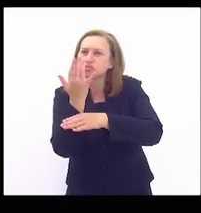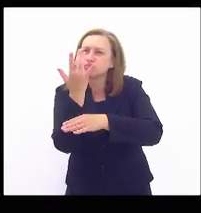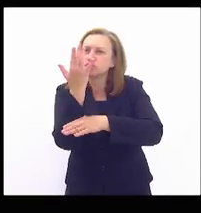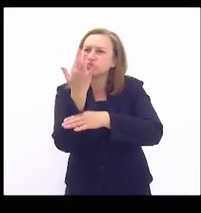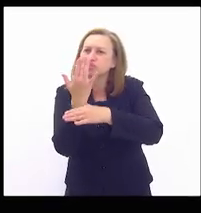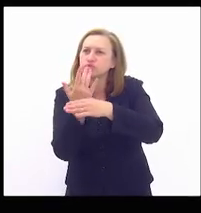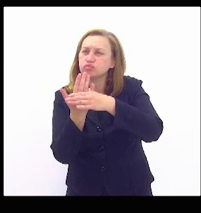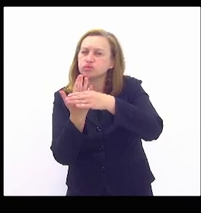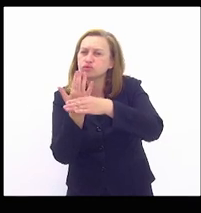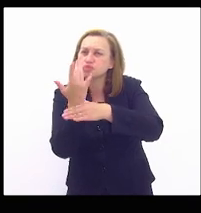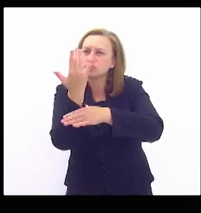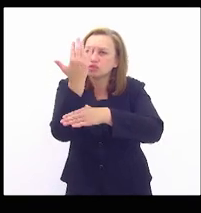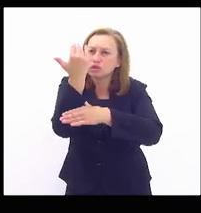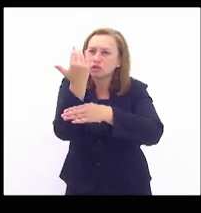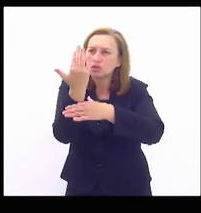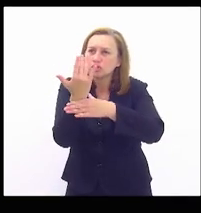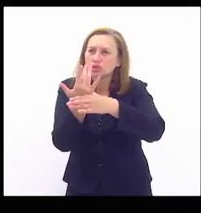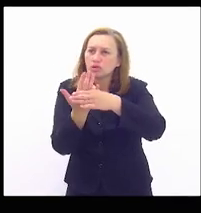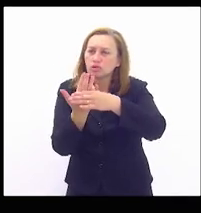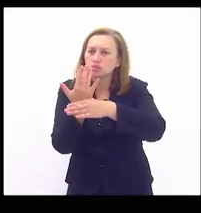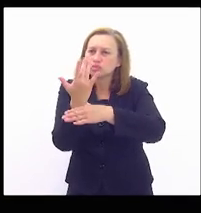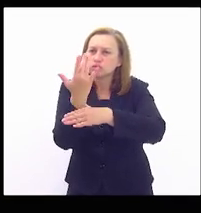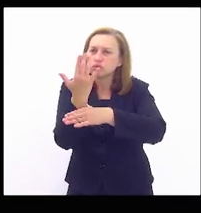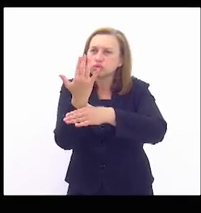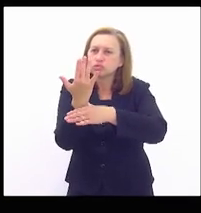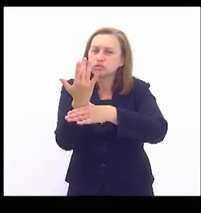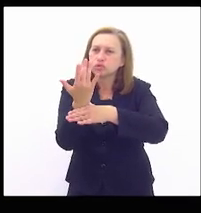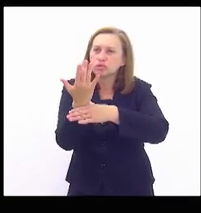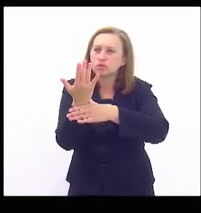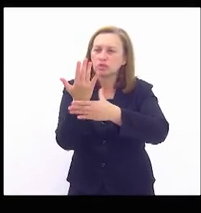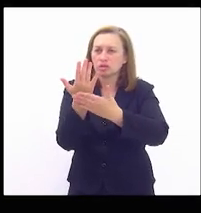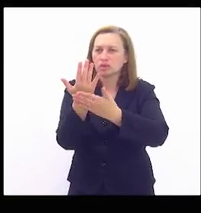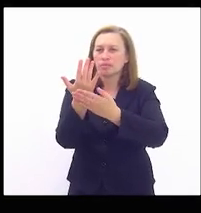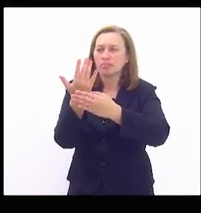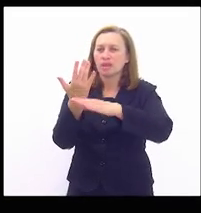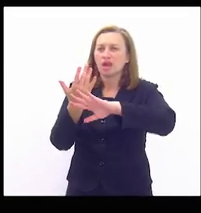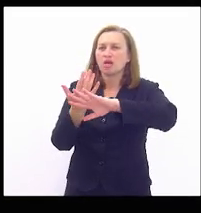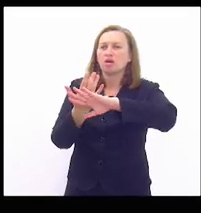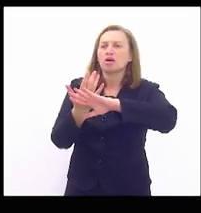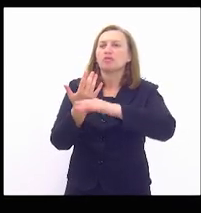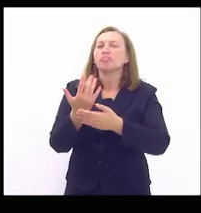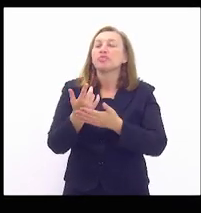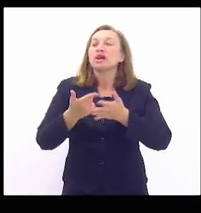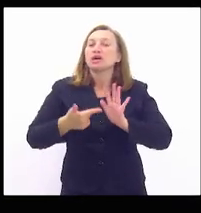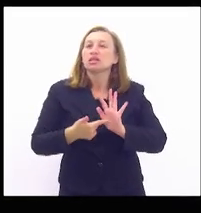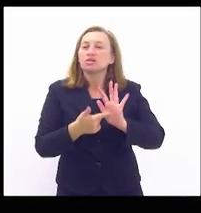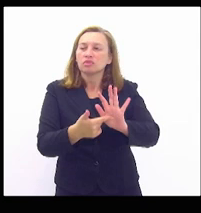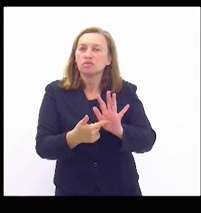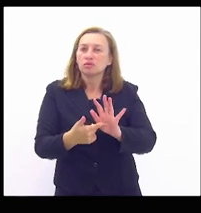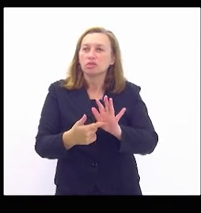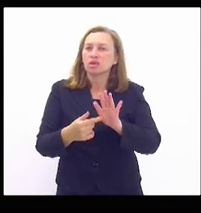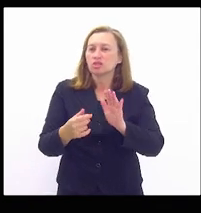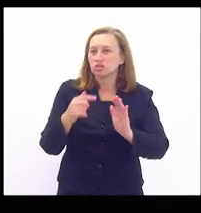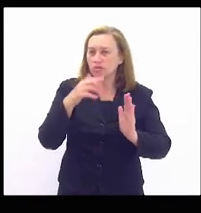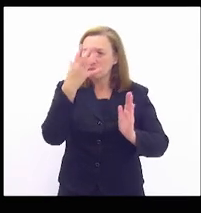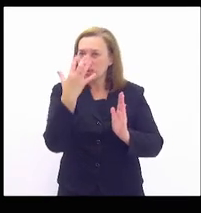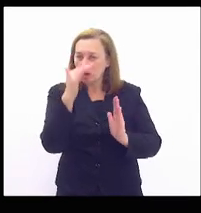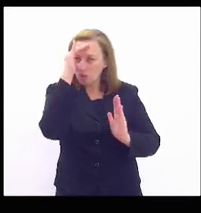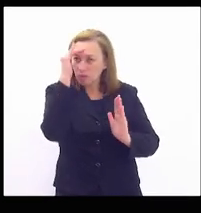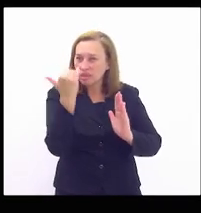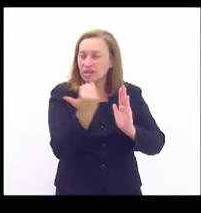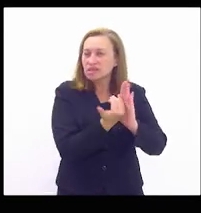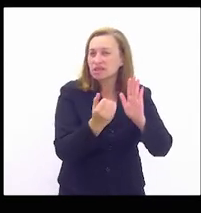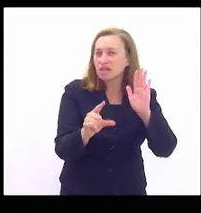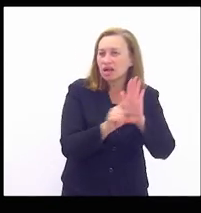parte inferior. Com isso, nós estaremos, sim, garantindo ao atendimento da legislação. E até